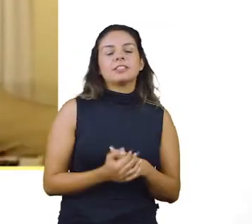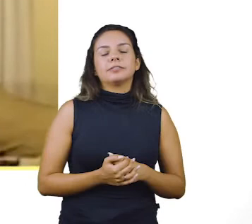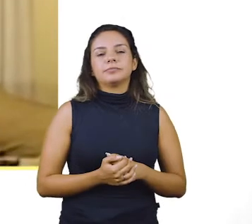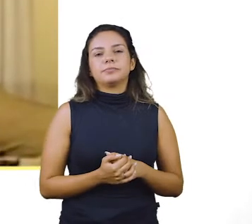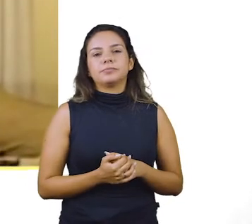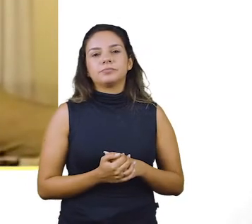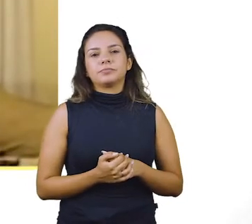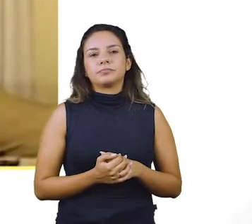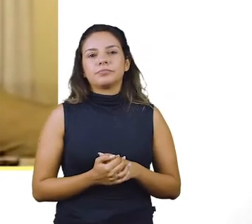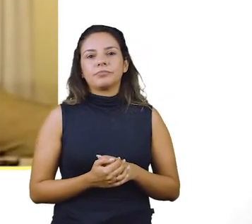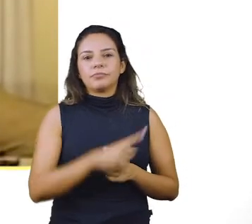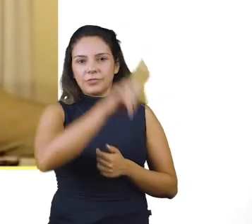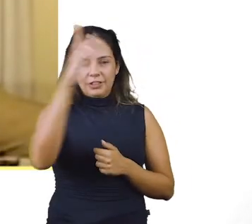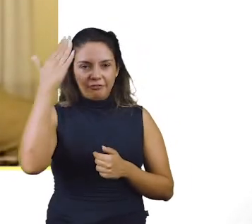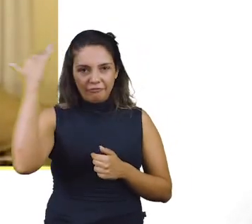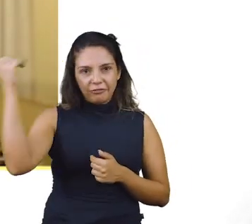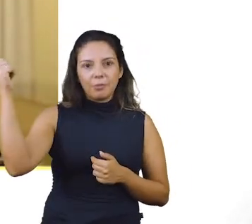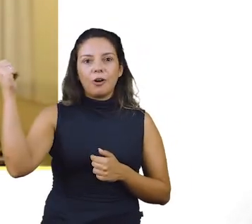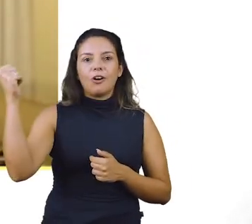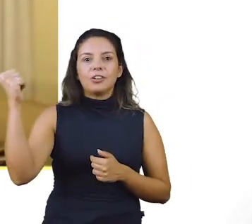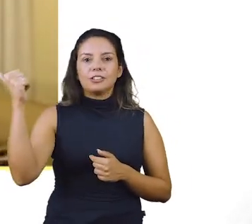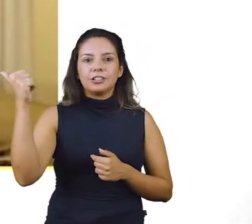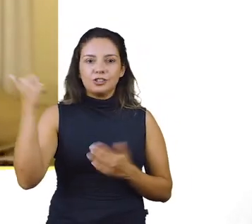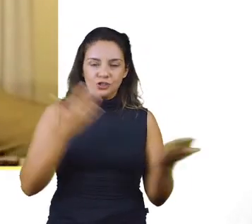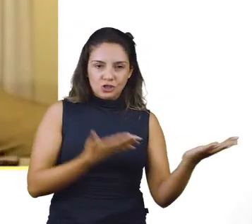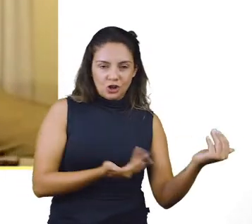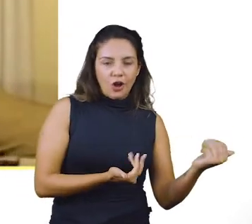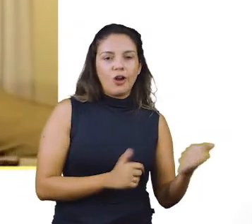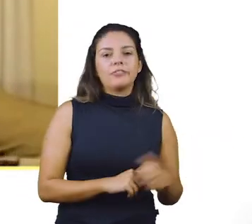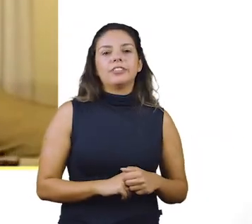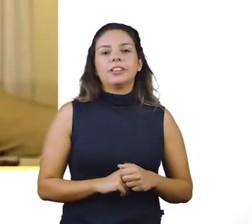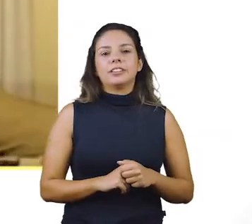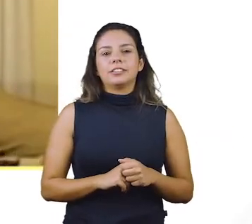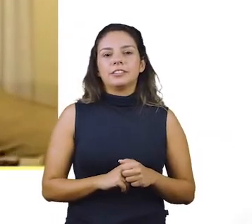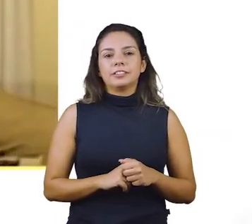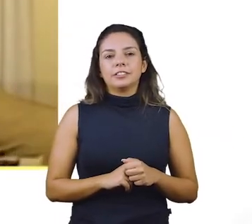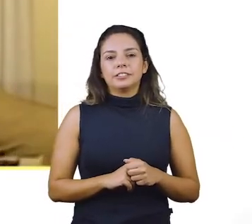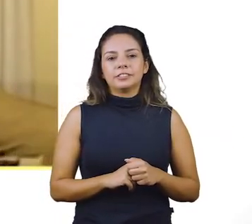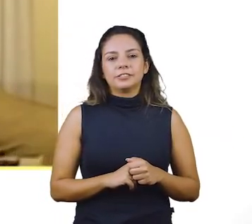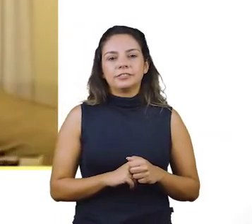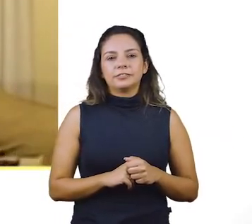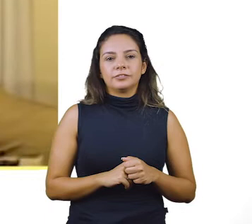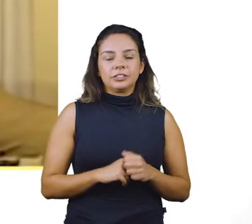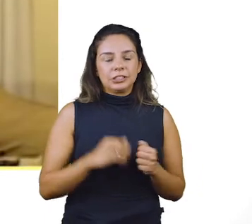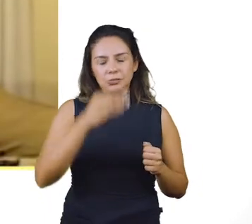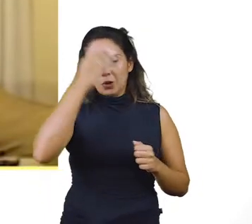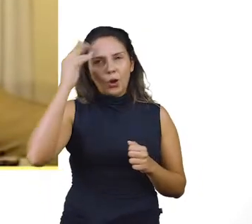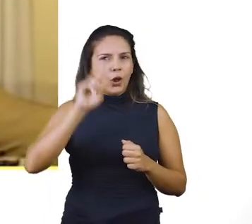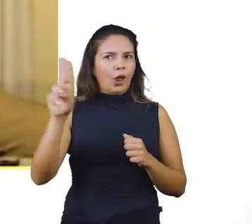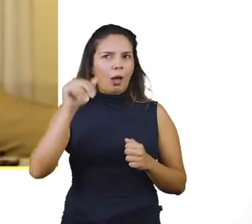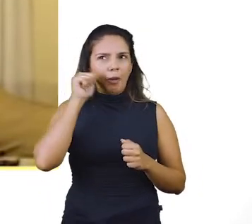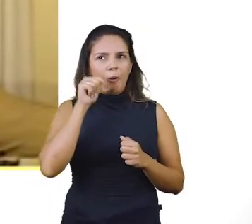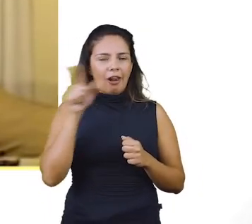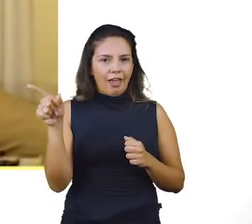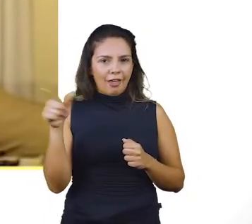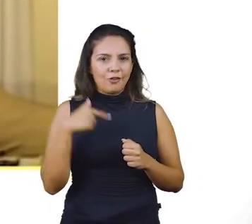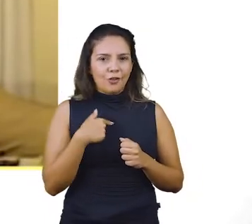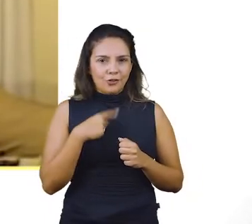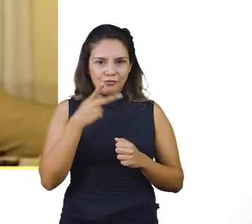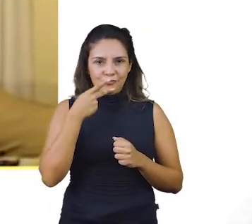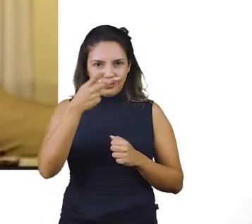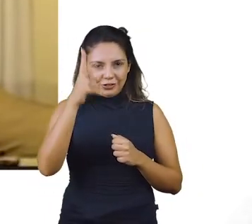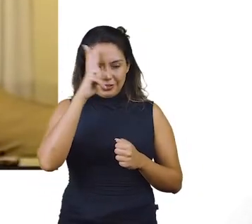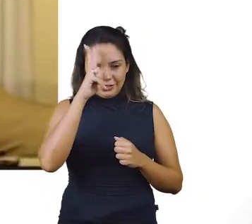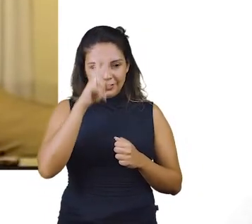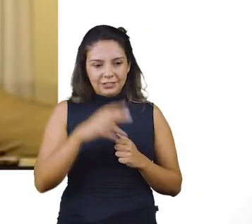meio da juventude, né? Me fugiu o nome delas aqui agora, tentando lembrar, se puder me ajudar,